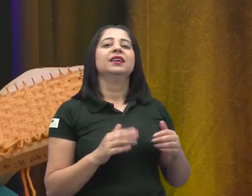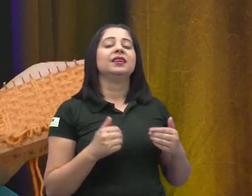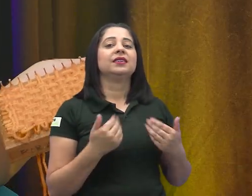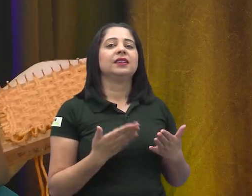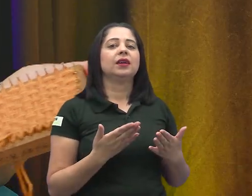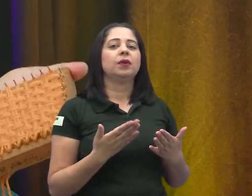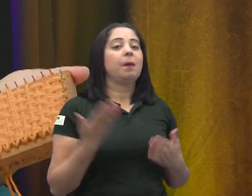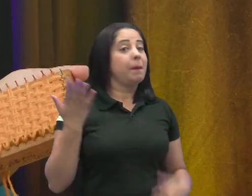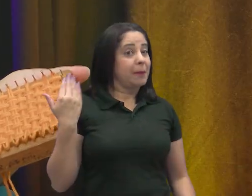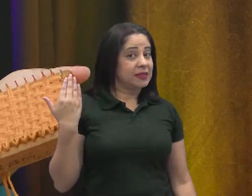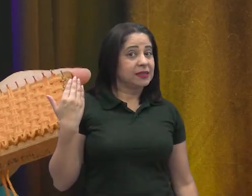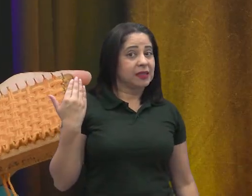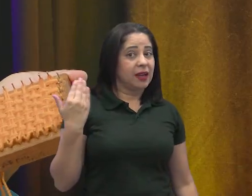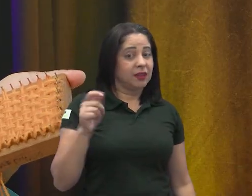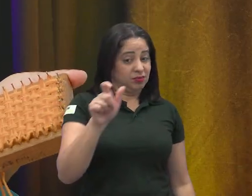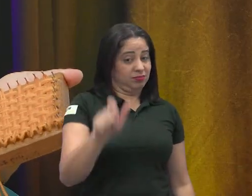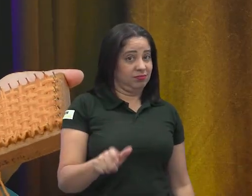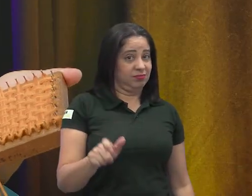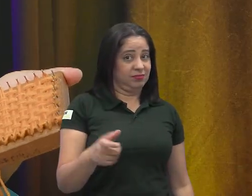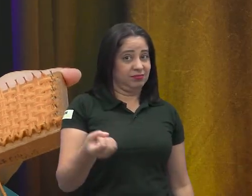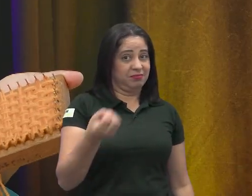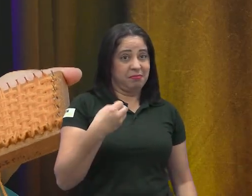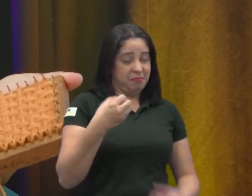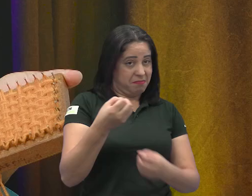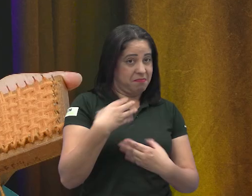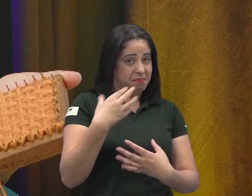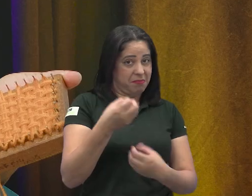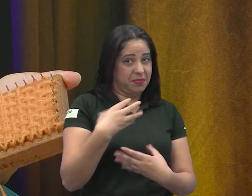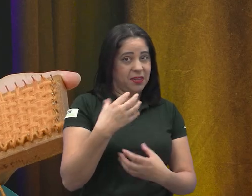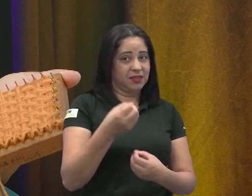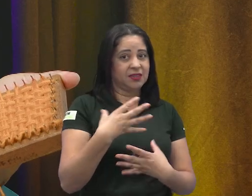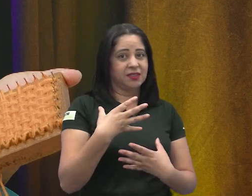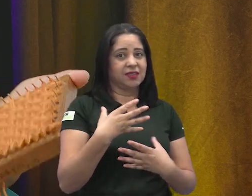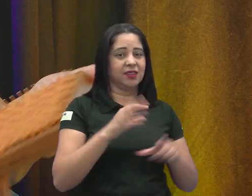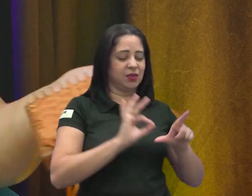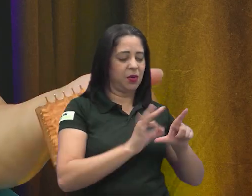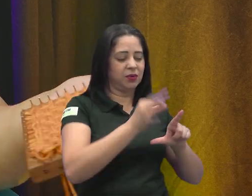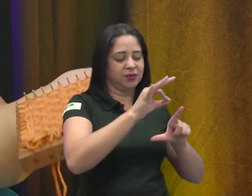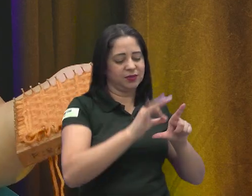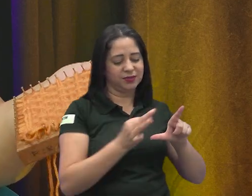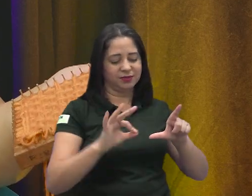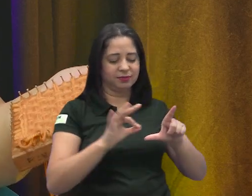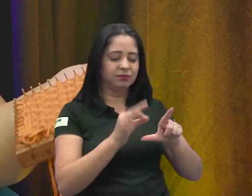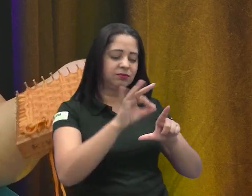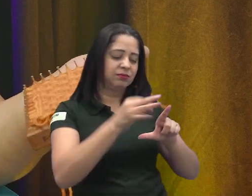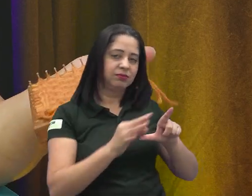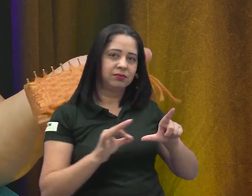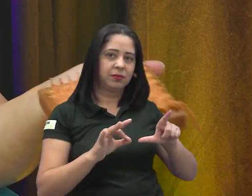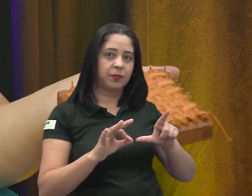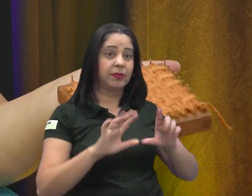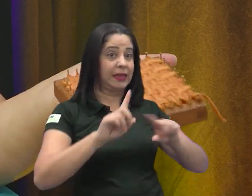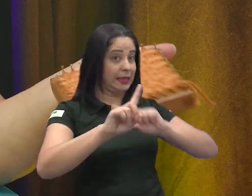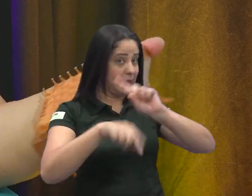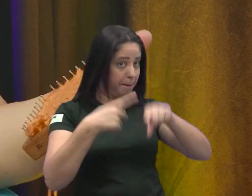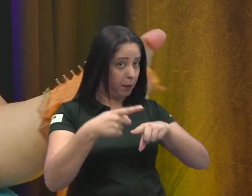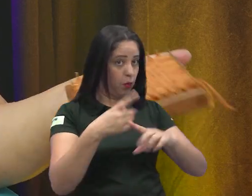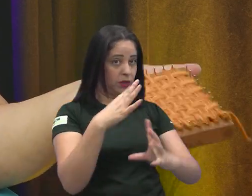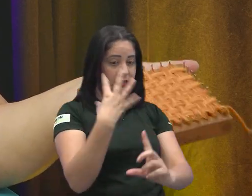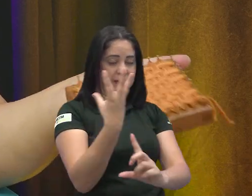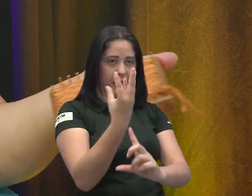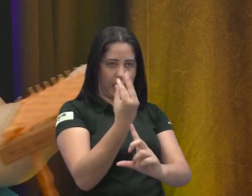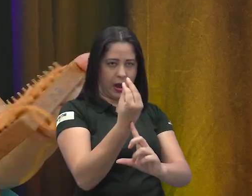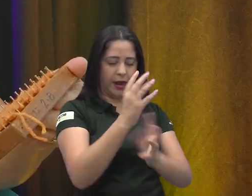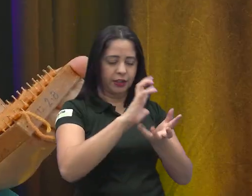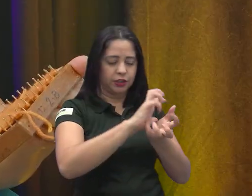né? Na época, a minha mãe ensinou a tecer, dentre outras coisas. A arte do barro também,